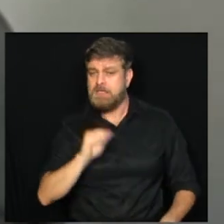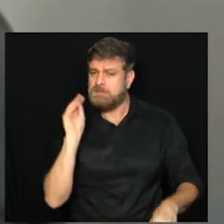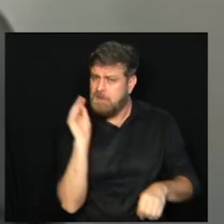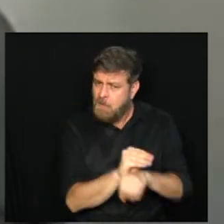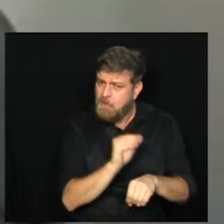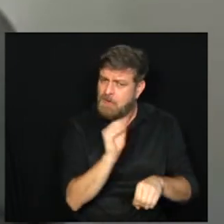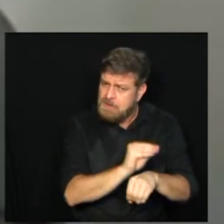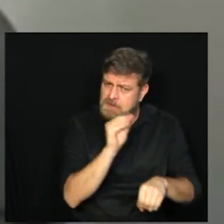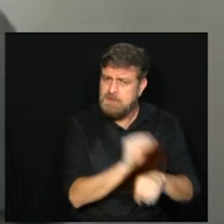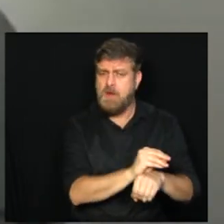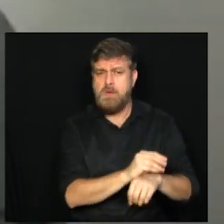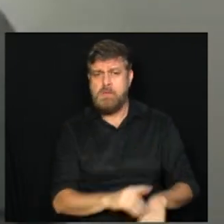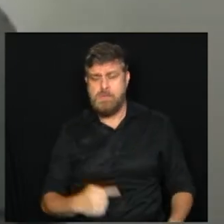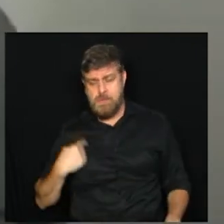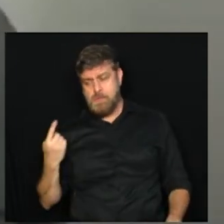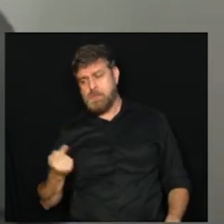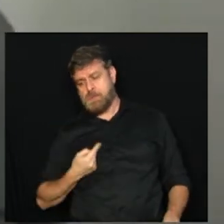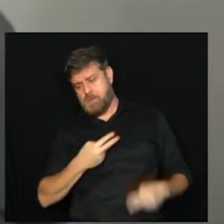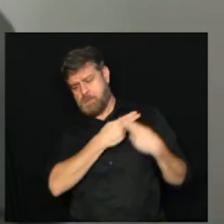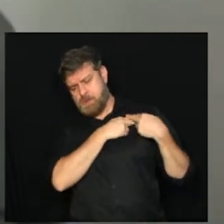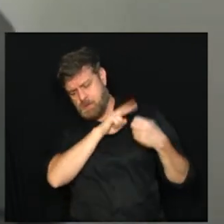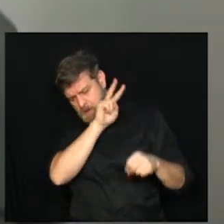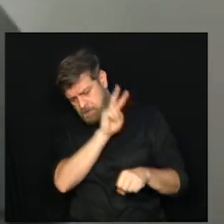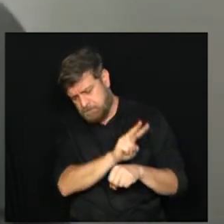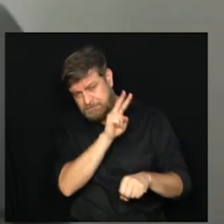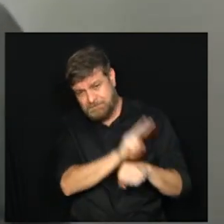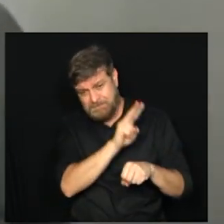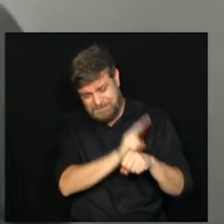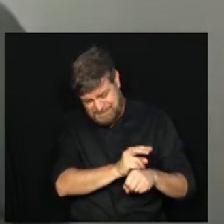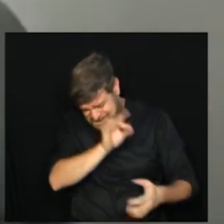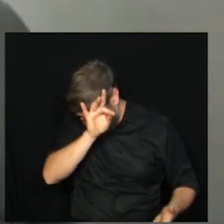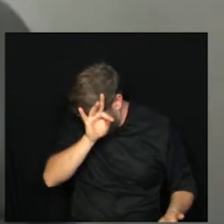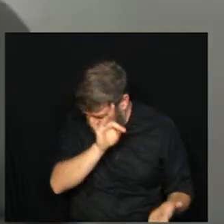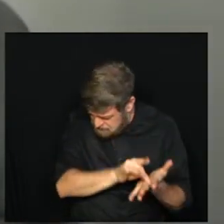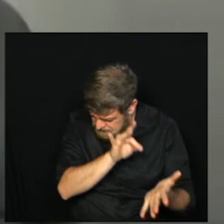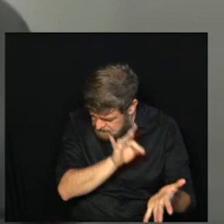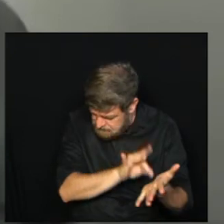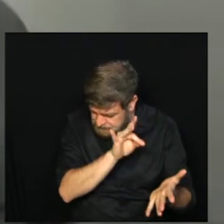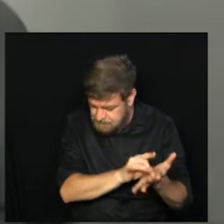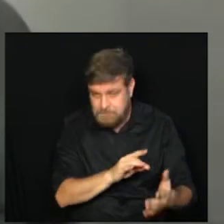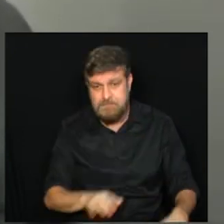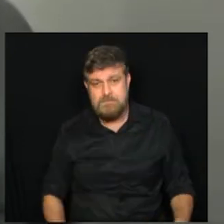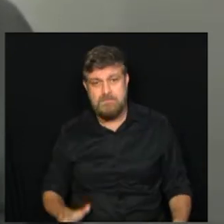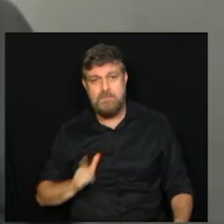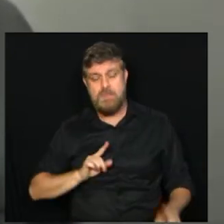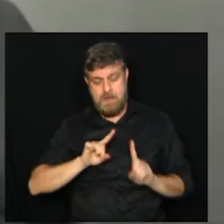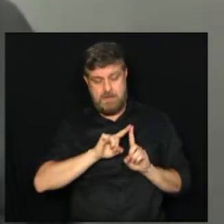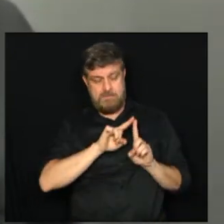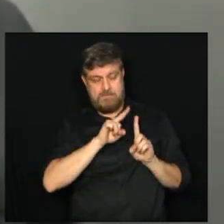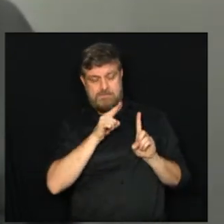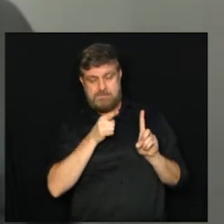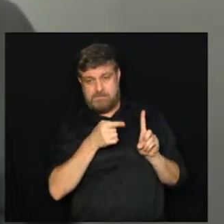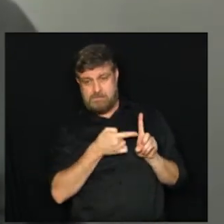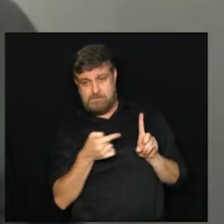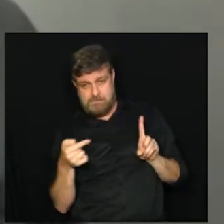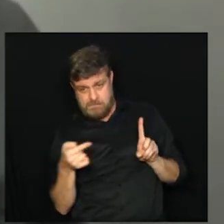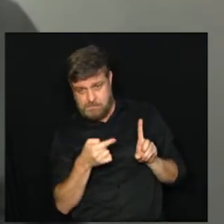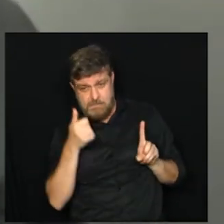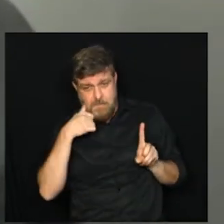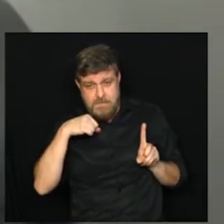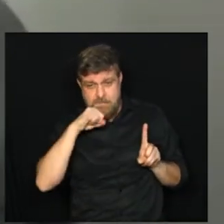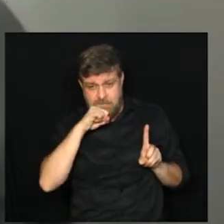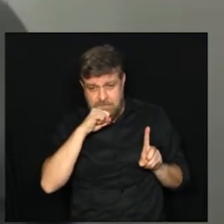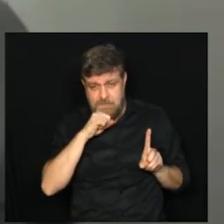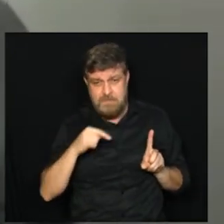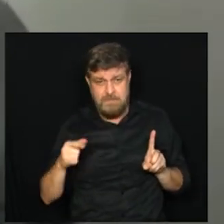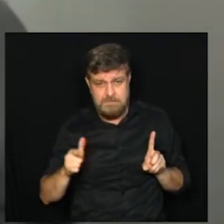proteger, de cuidar, mas cuidar mesmo, de verdade, desde a mãezinha ali grávida, da concepção,